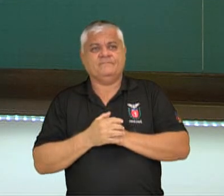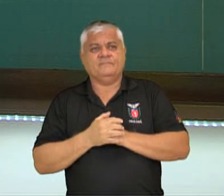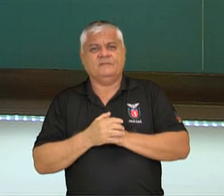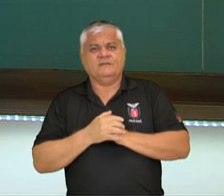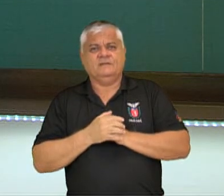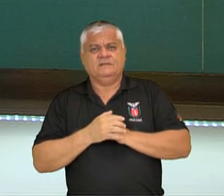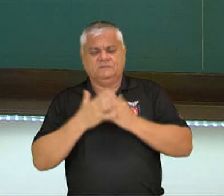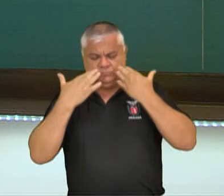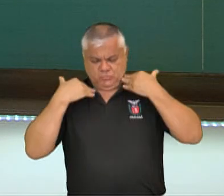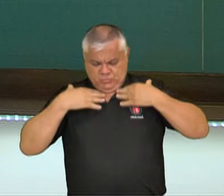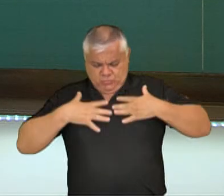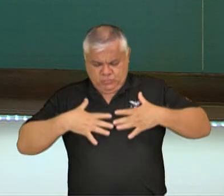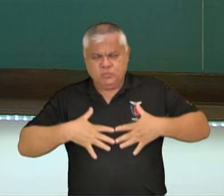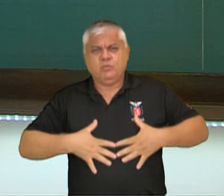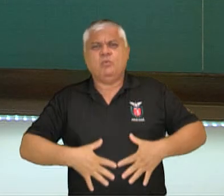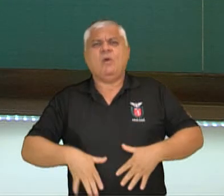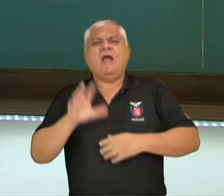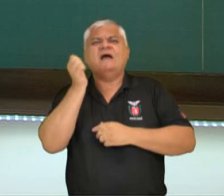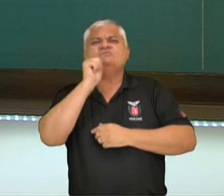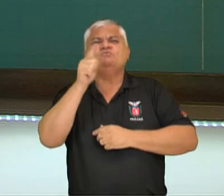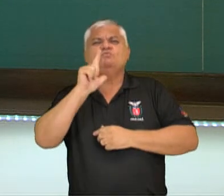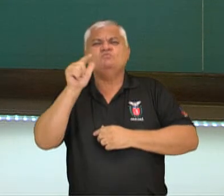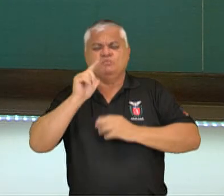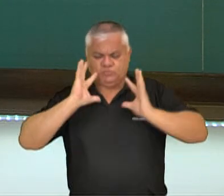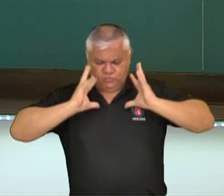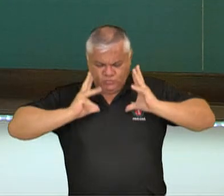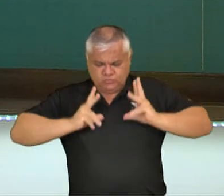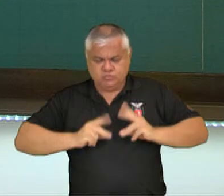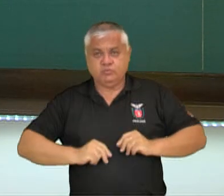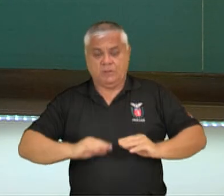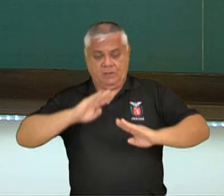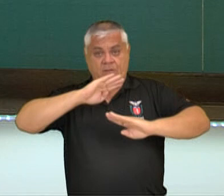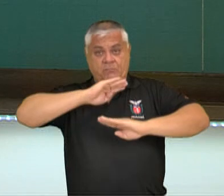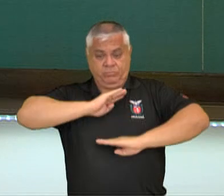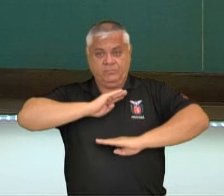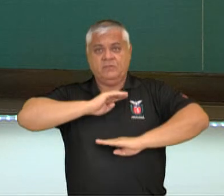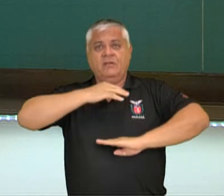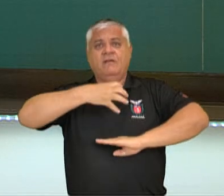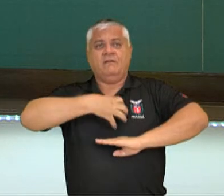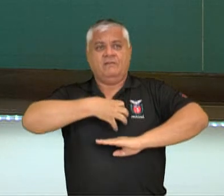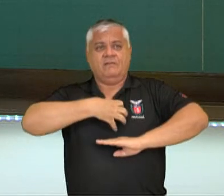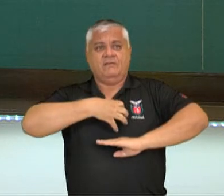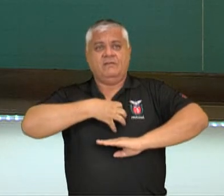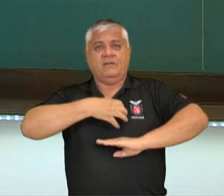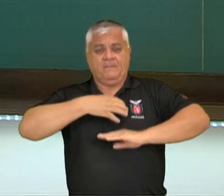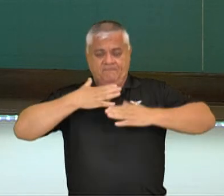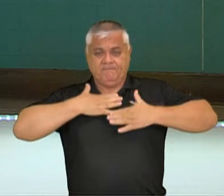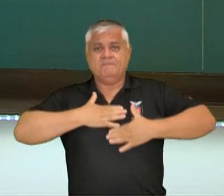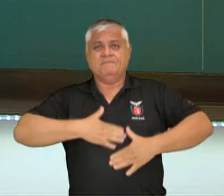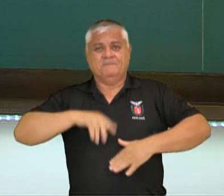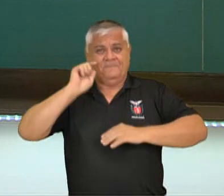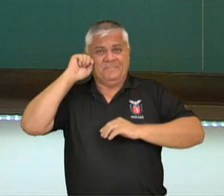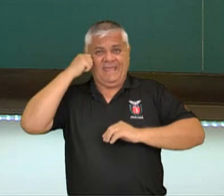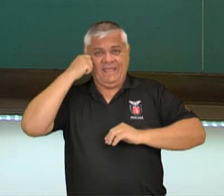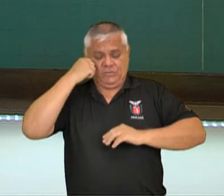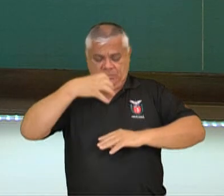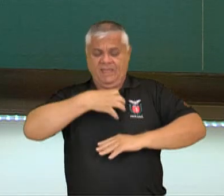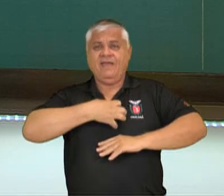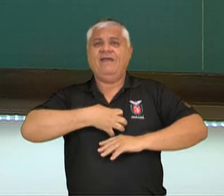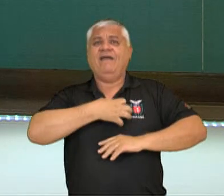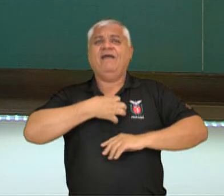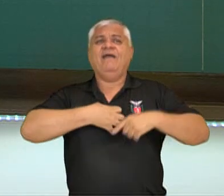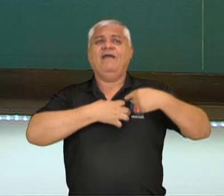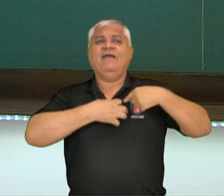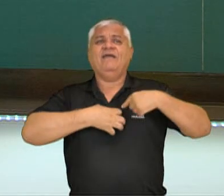com os membros totalmente azuis, o tronco preto, mas o centro